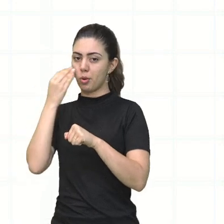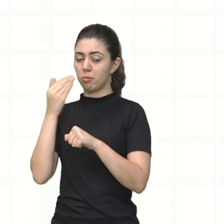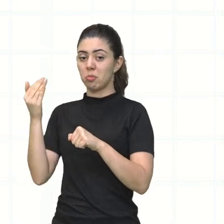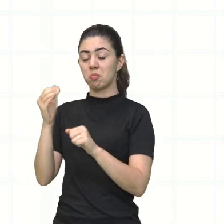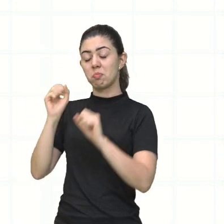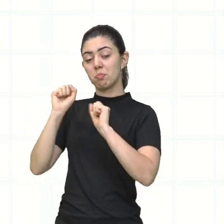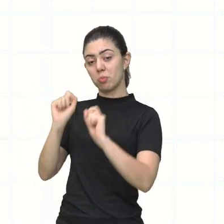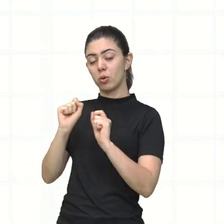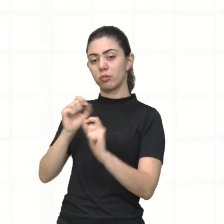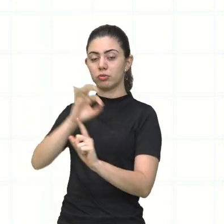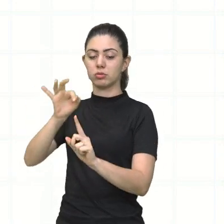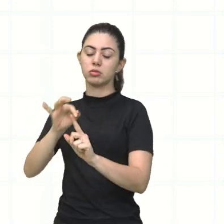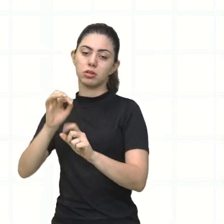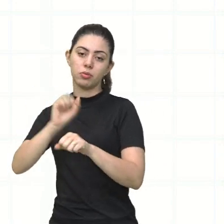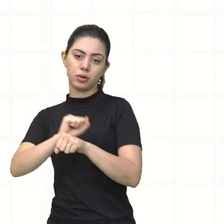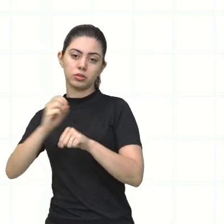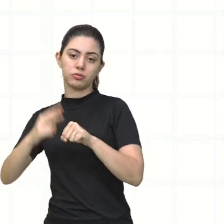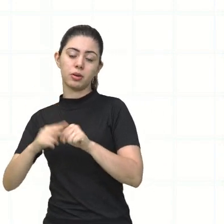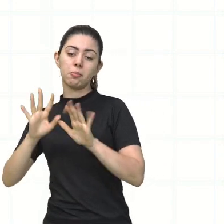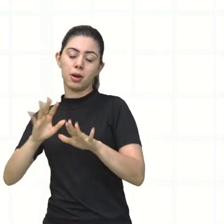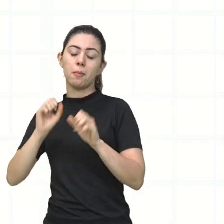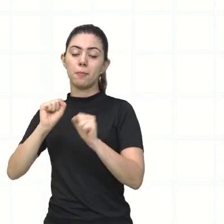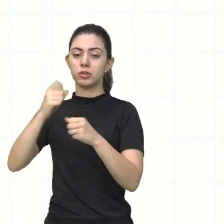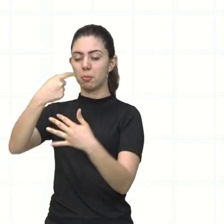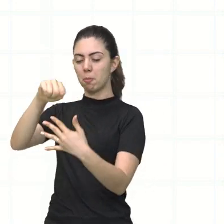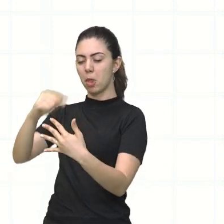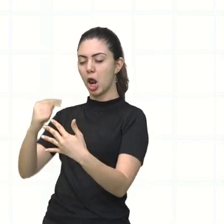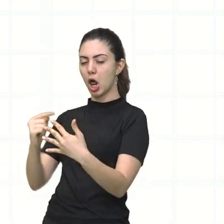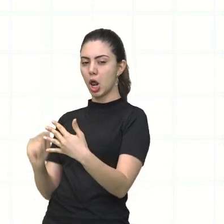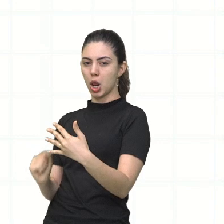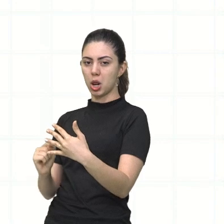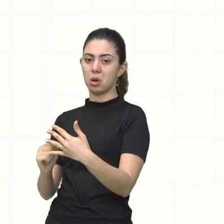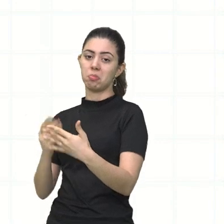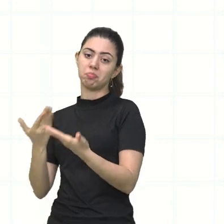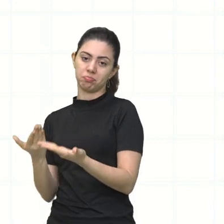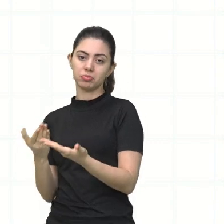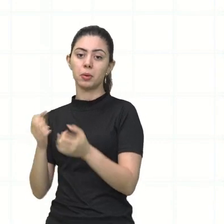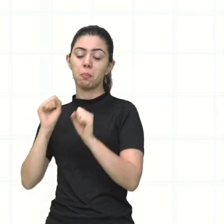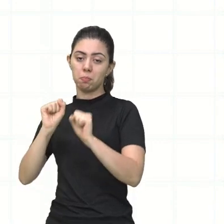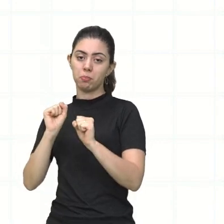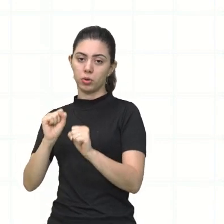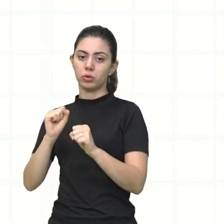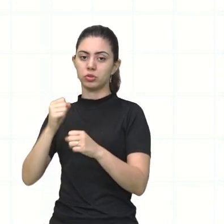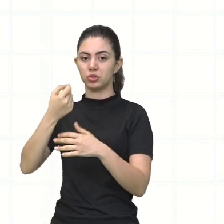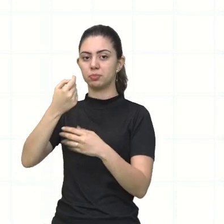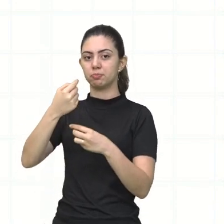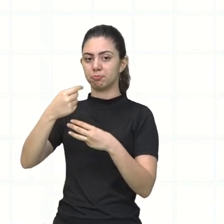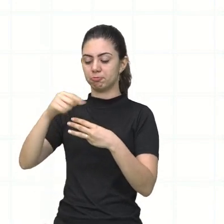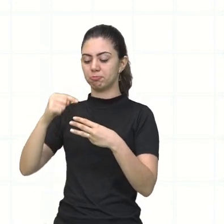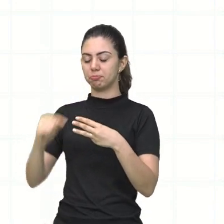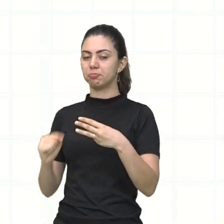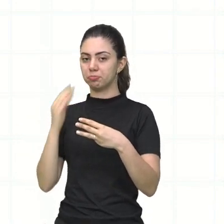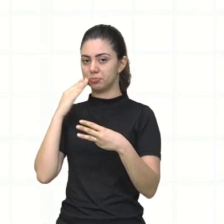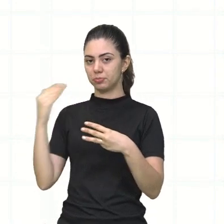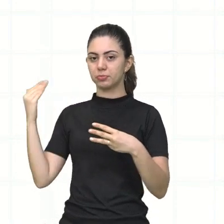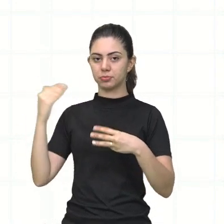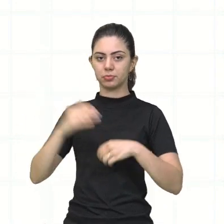ser todos esses outros tipos aqui. Vamos focar nas substantivas e nas adjetivas, tá bom?